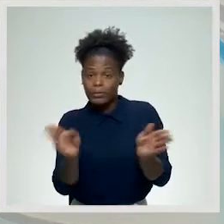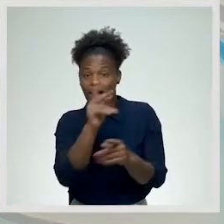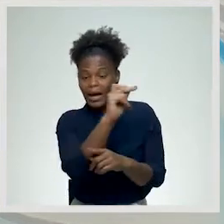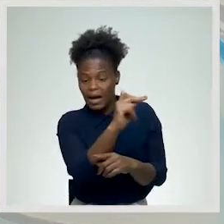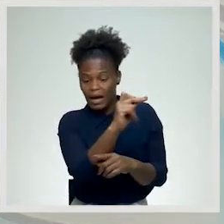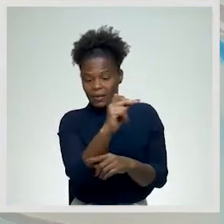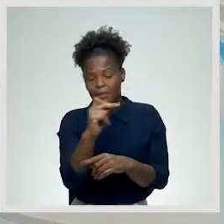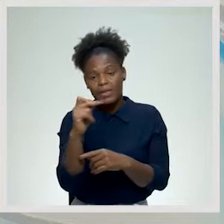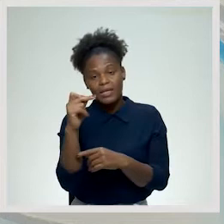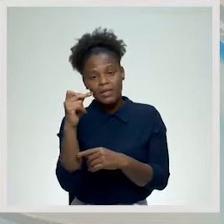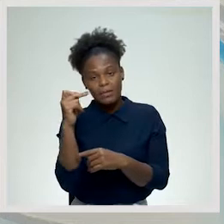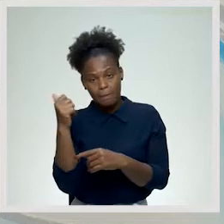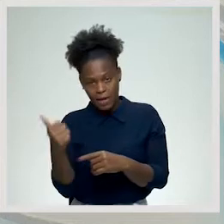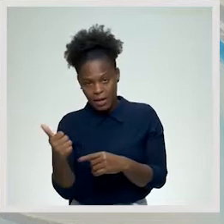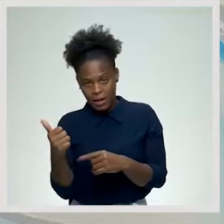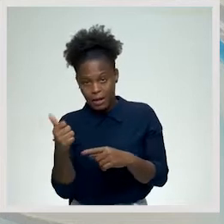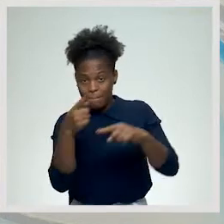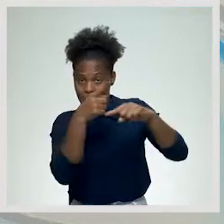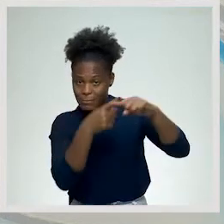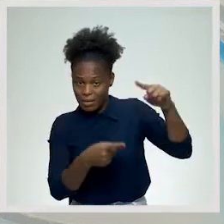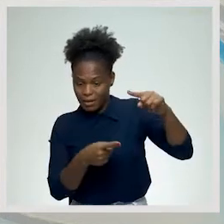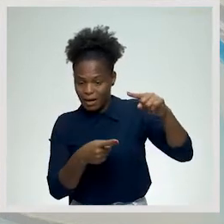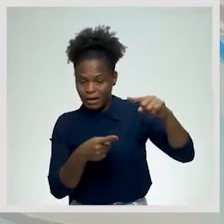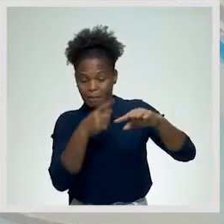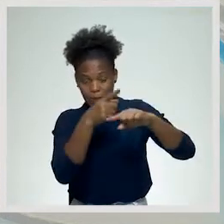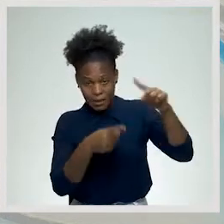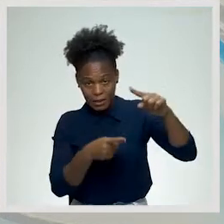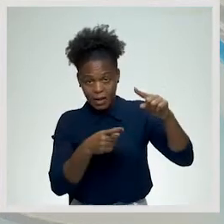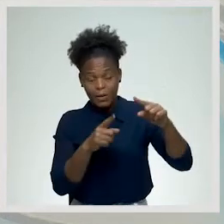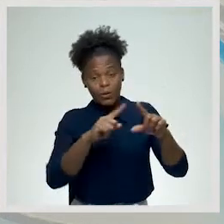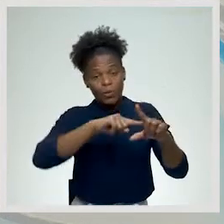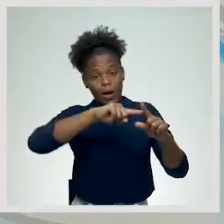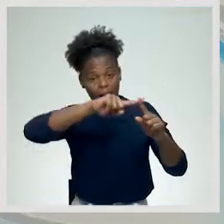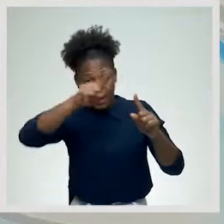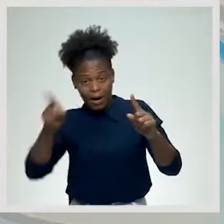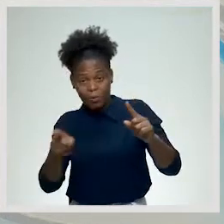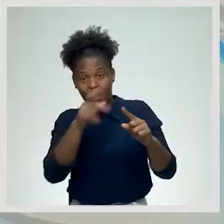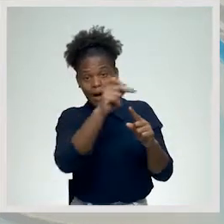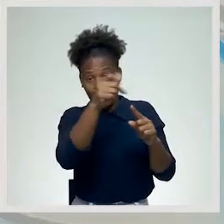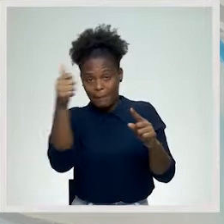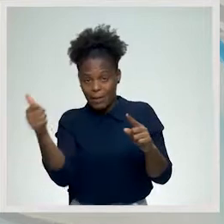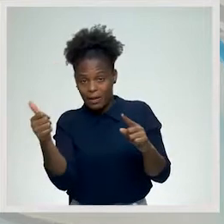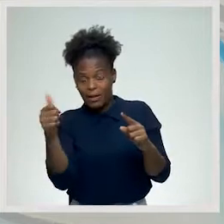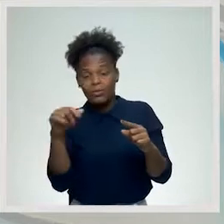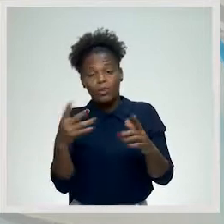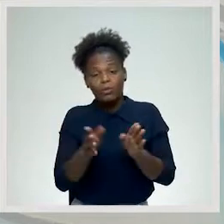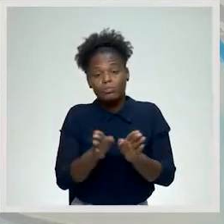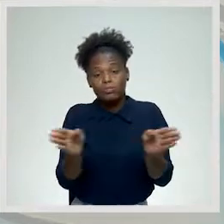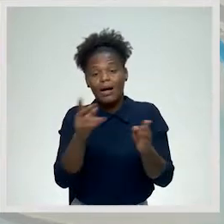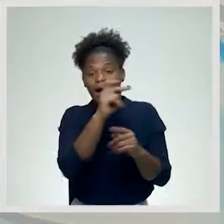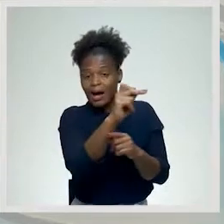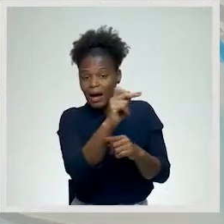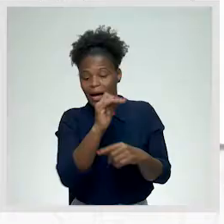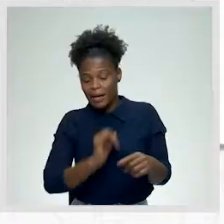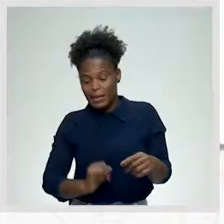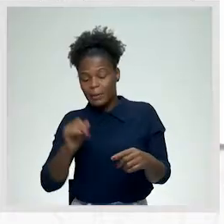B é metade de arco AB, então a amplitude de A e B também é